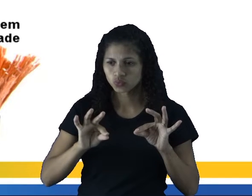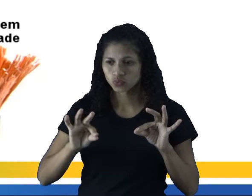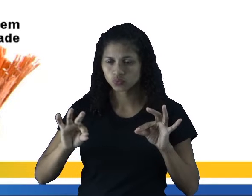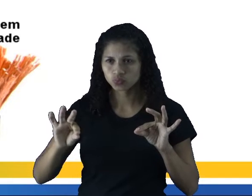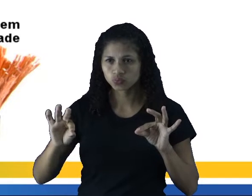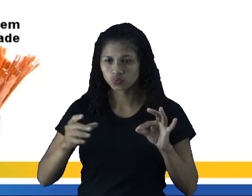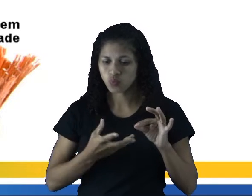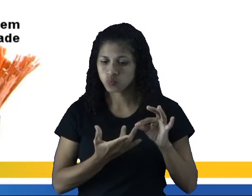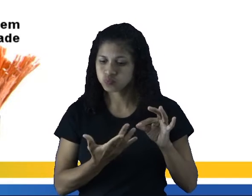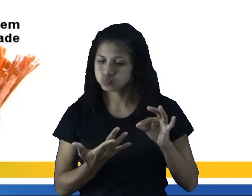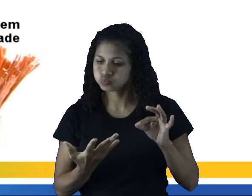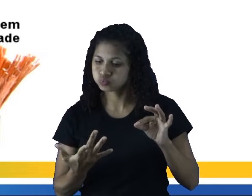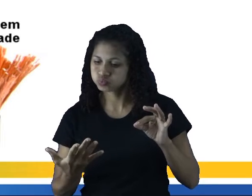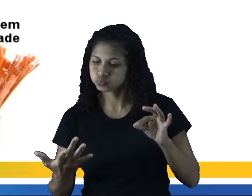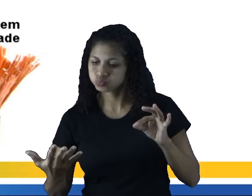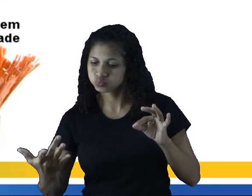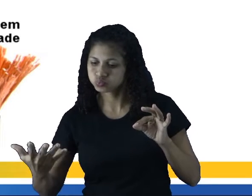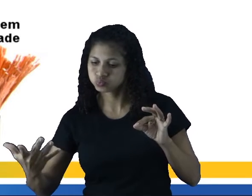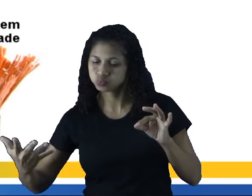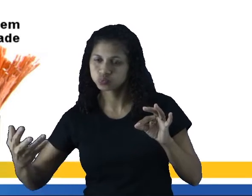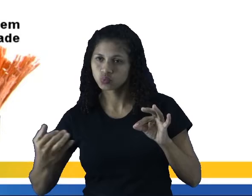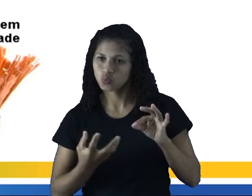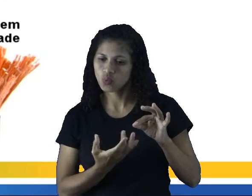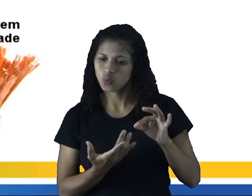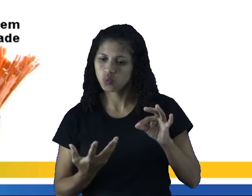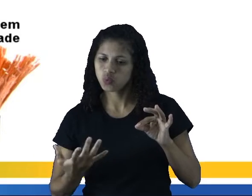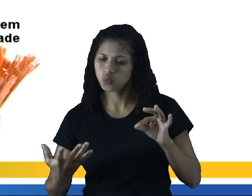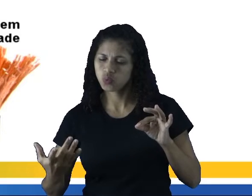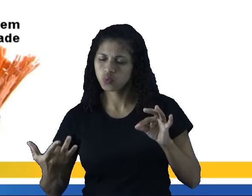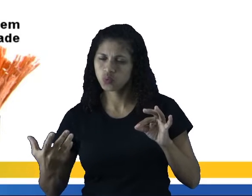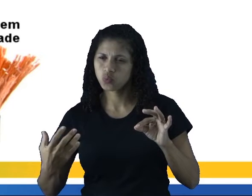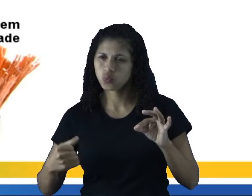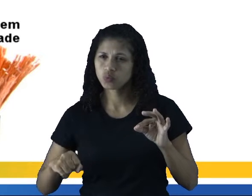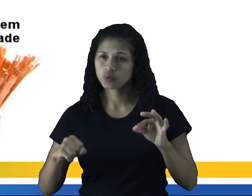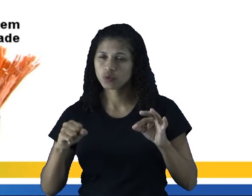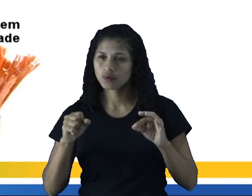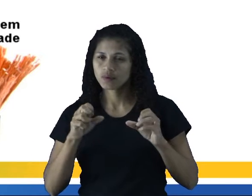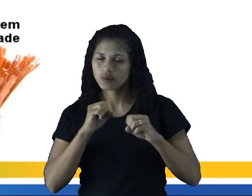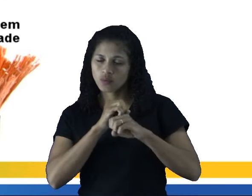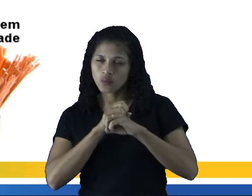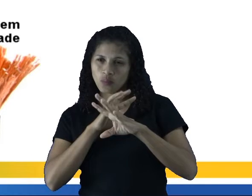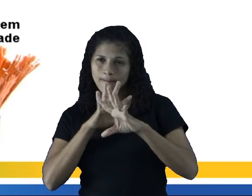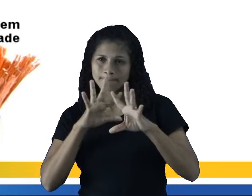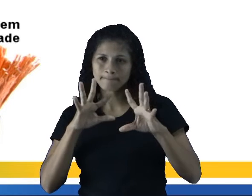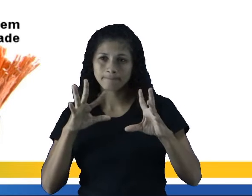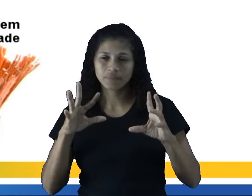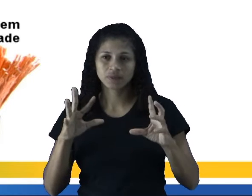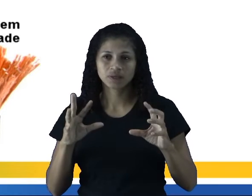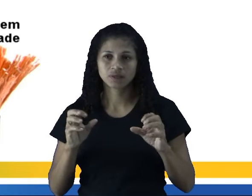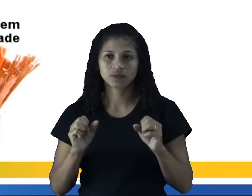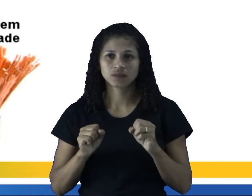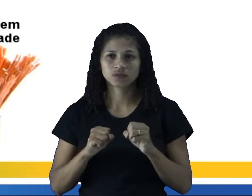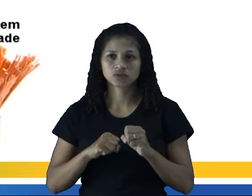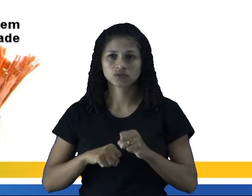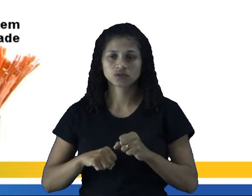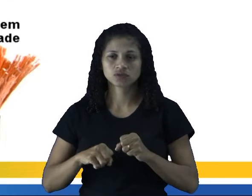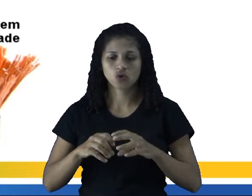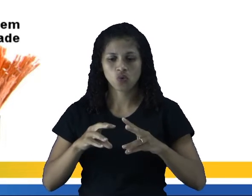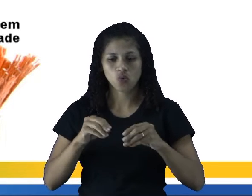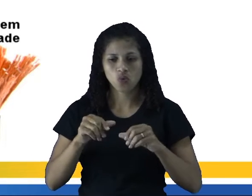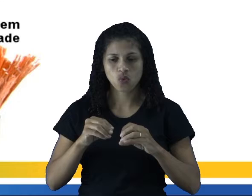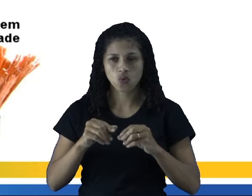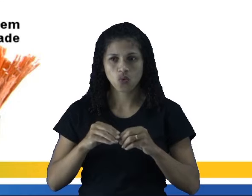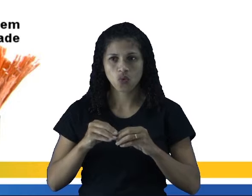calor e a eletricidade. Eles vão possuir o brilho metálico, né? São sólidos, né? Todos eles